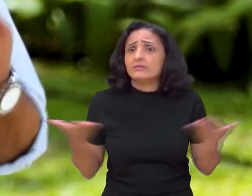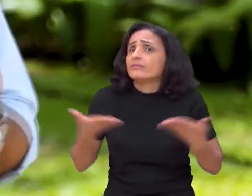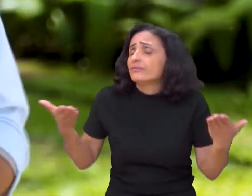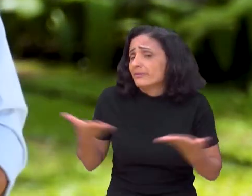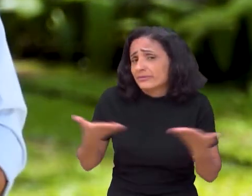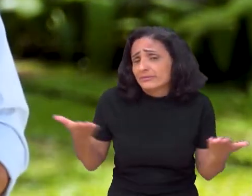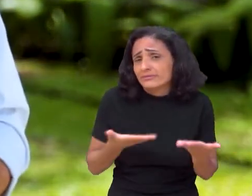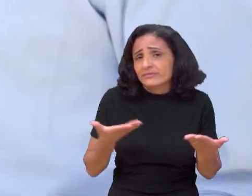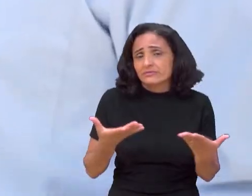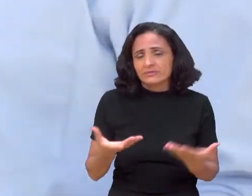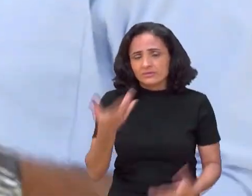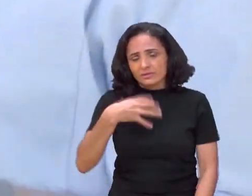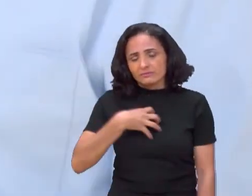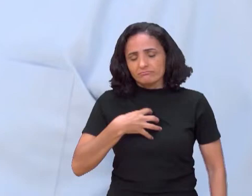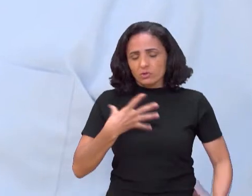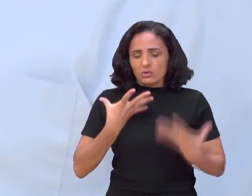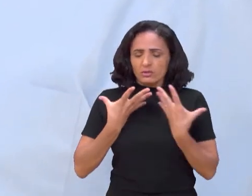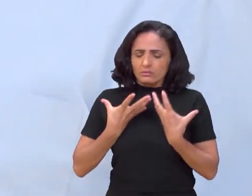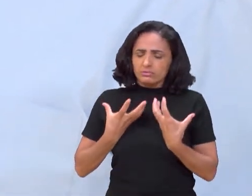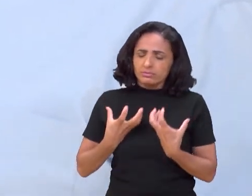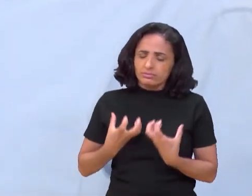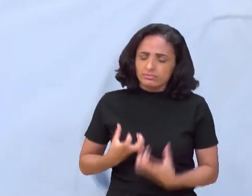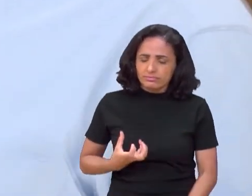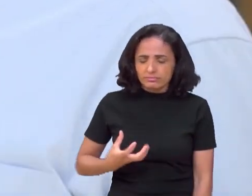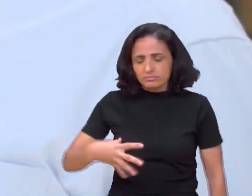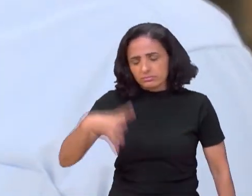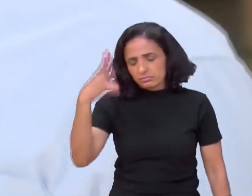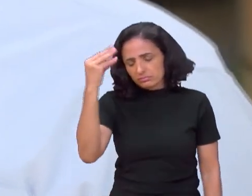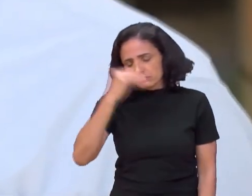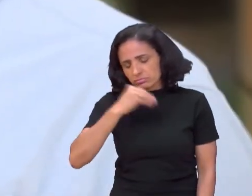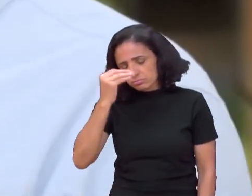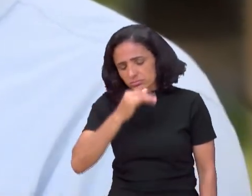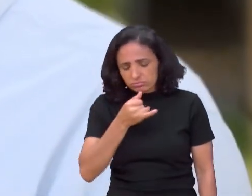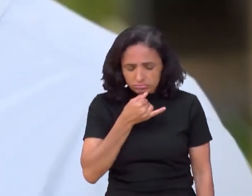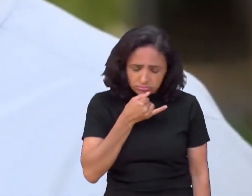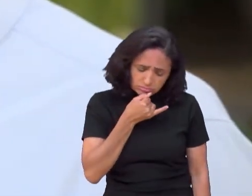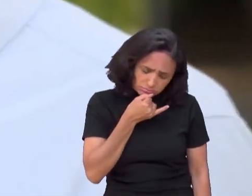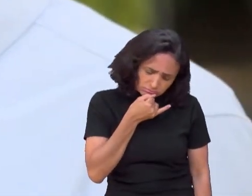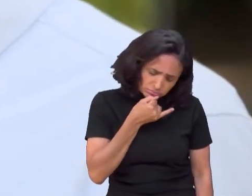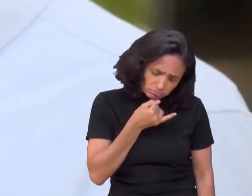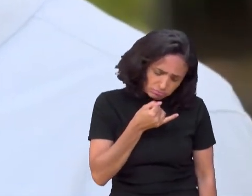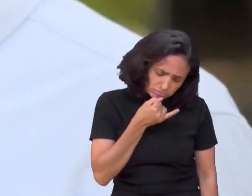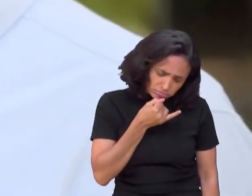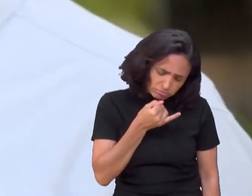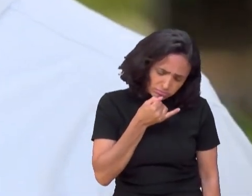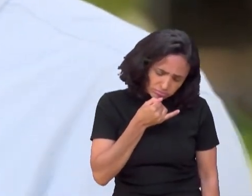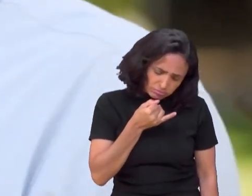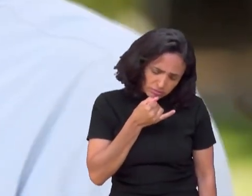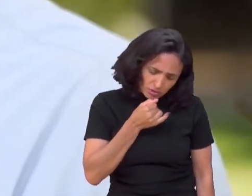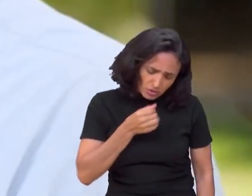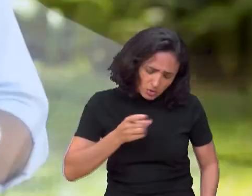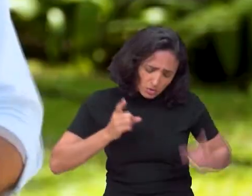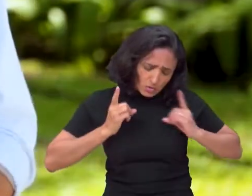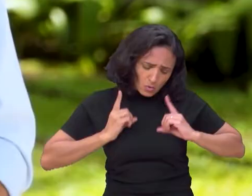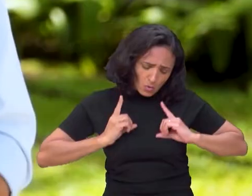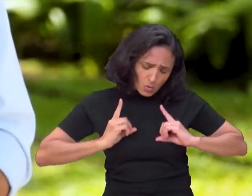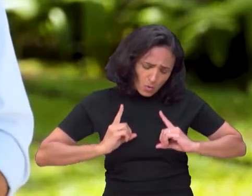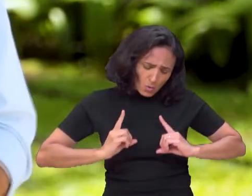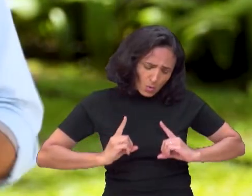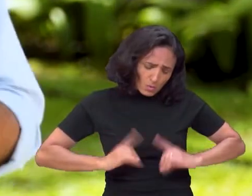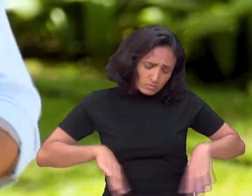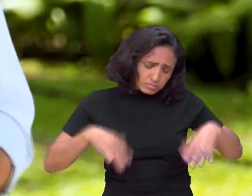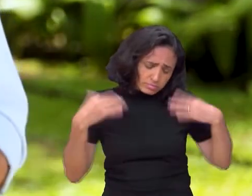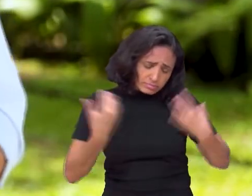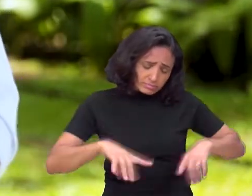hoje, você cansado, você sem forças, você cabisbaixo, você frustrado, conduziu a tua